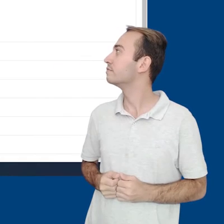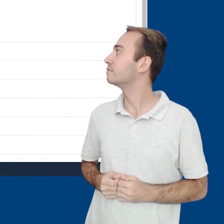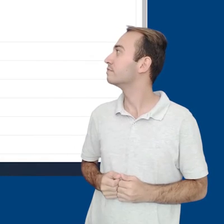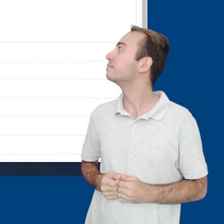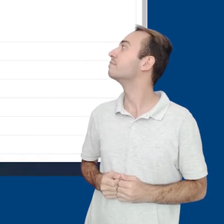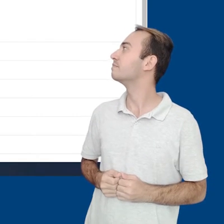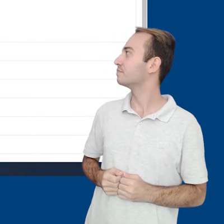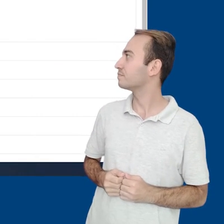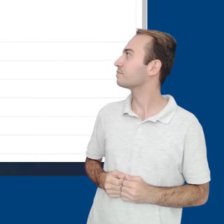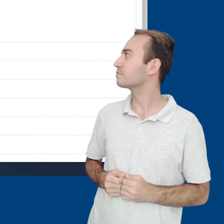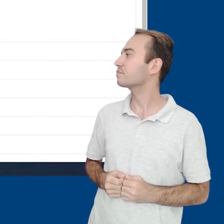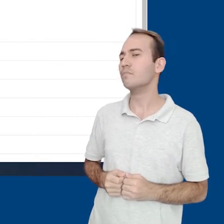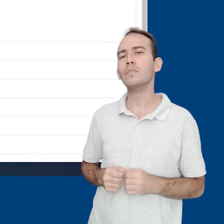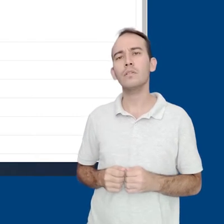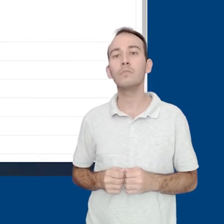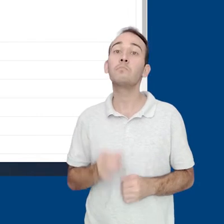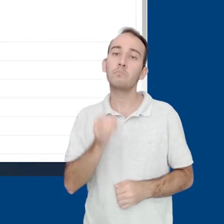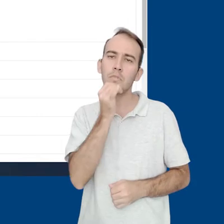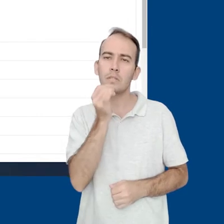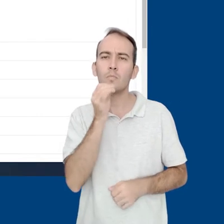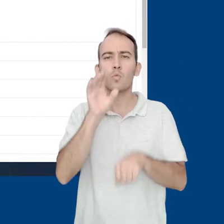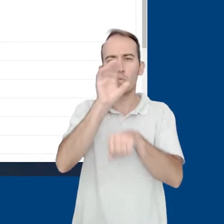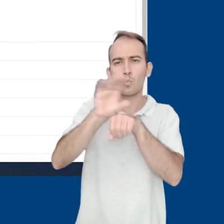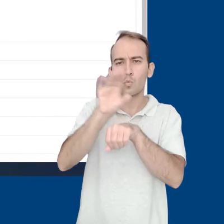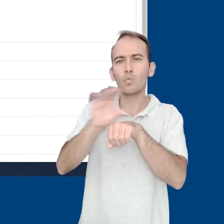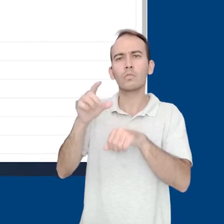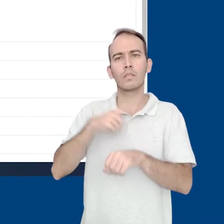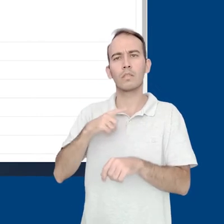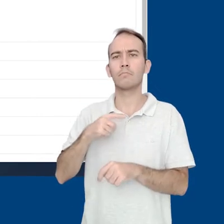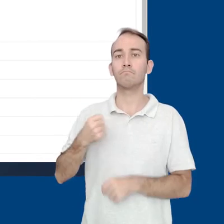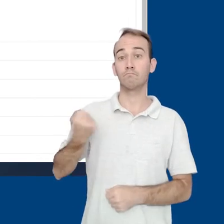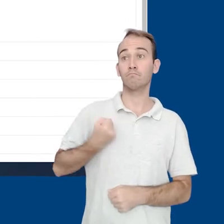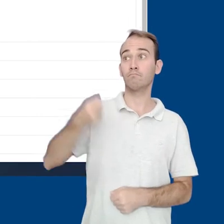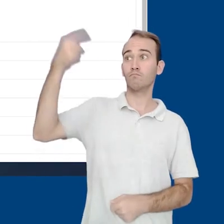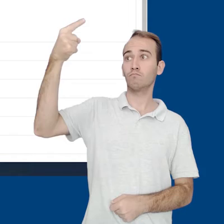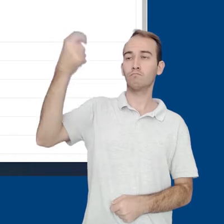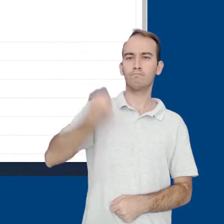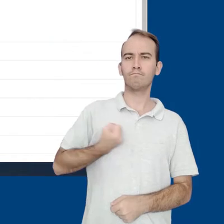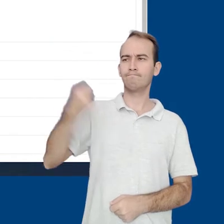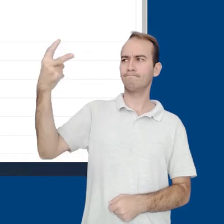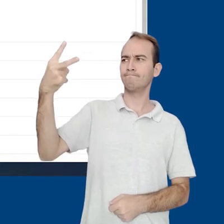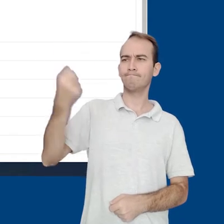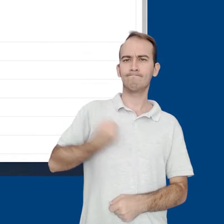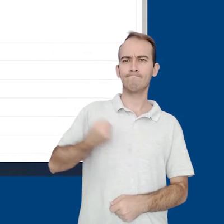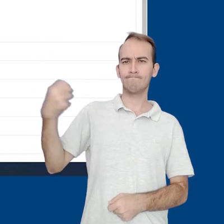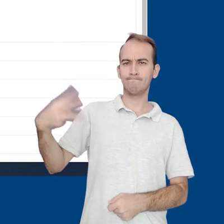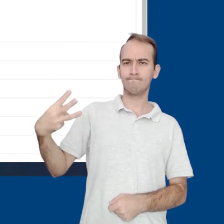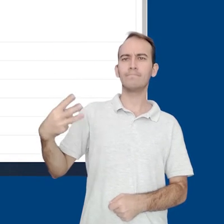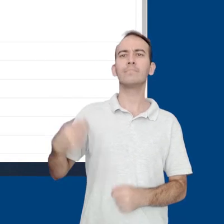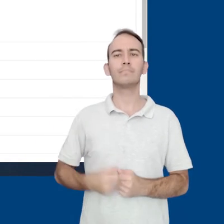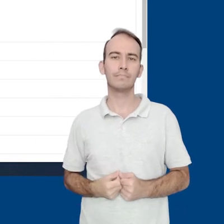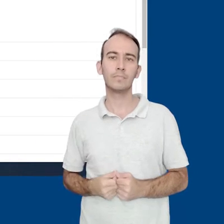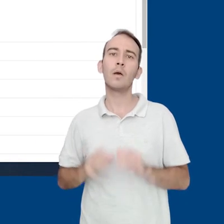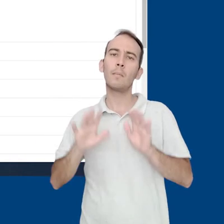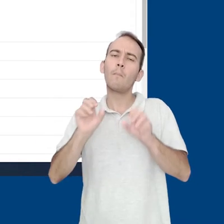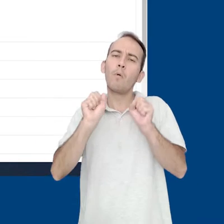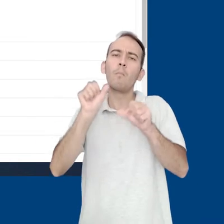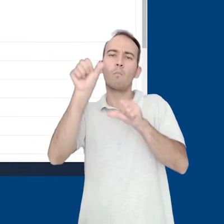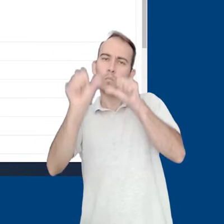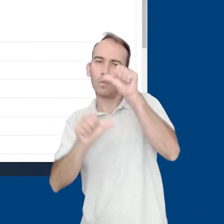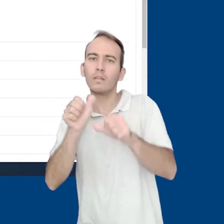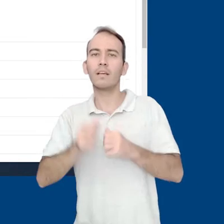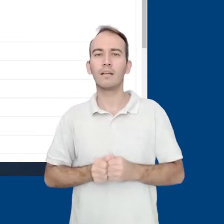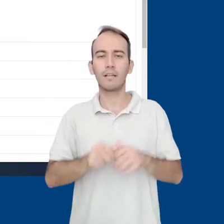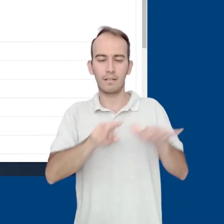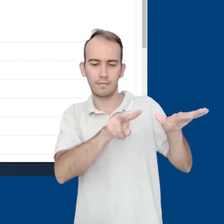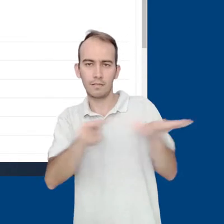separados por tópicos, mas podemos escolher outros formatos, como o formato semanal, por exemplo, que